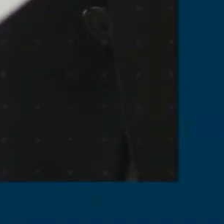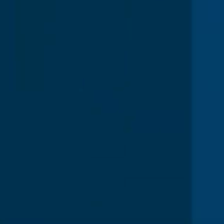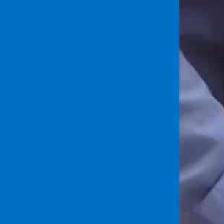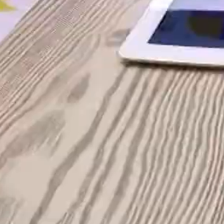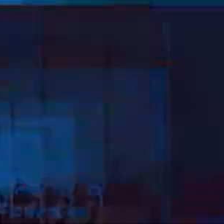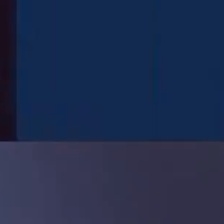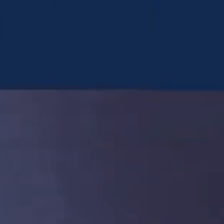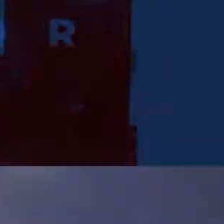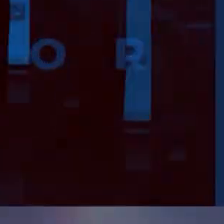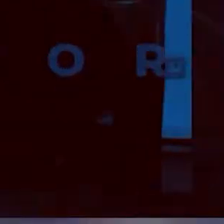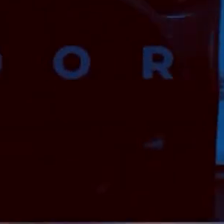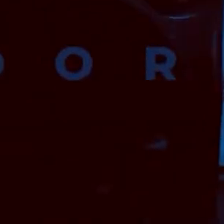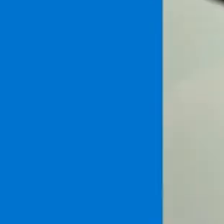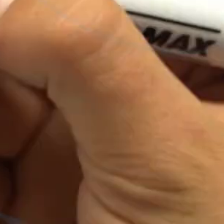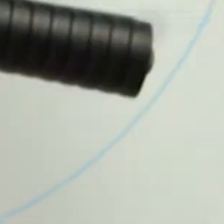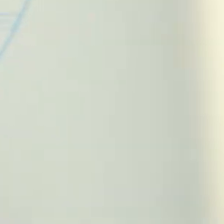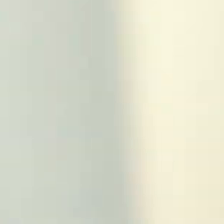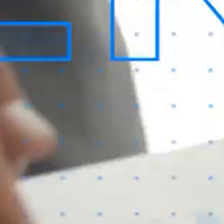Tchau.